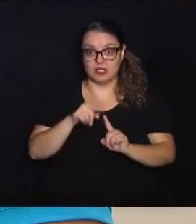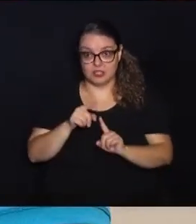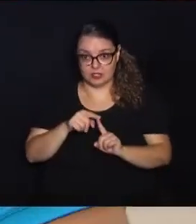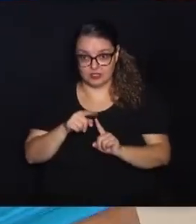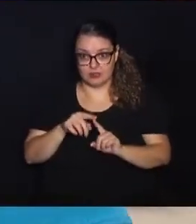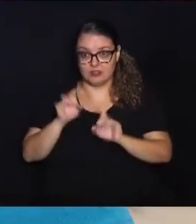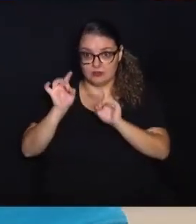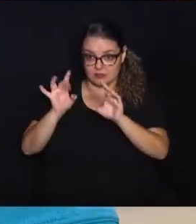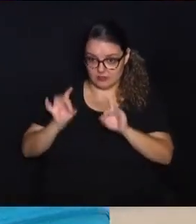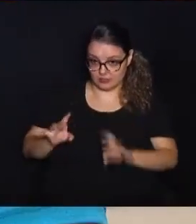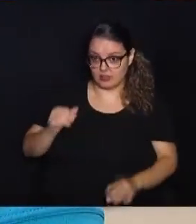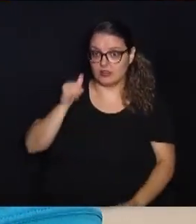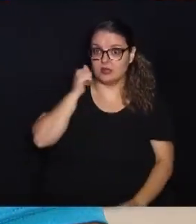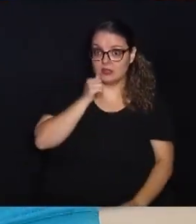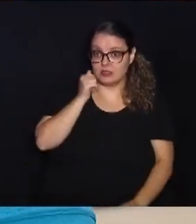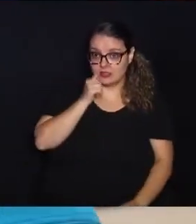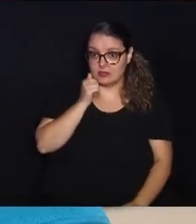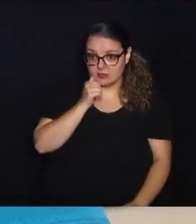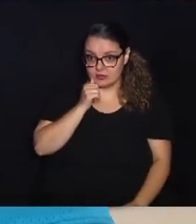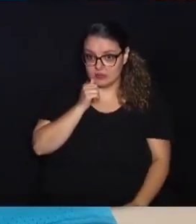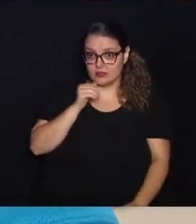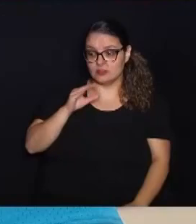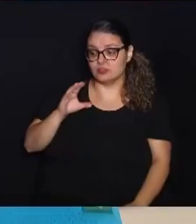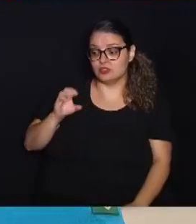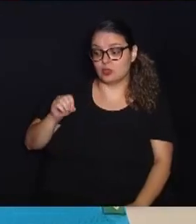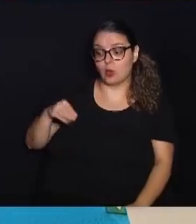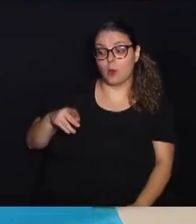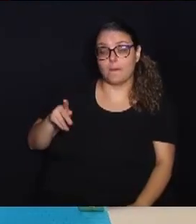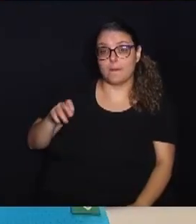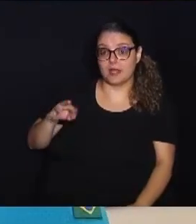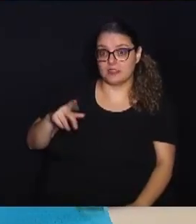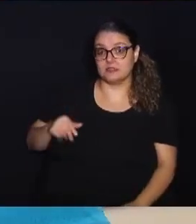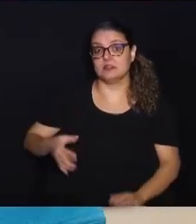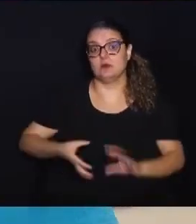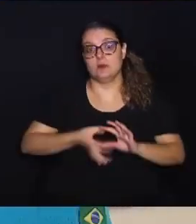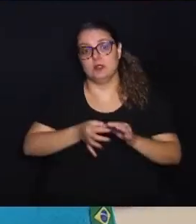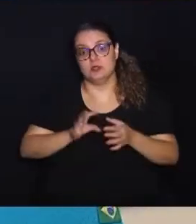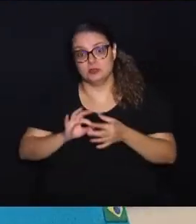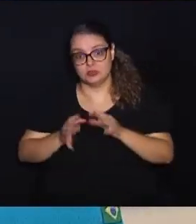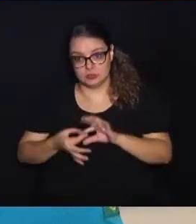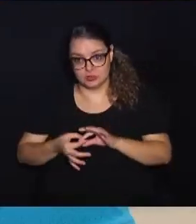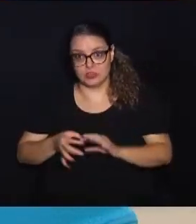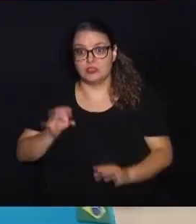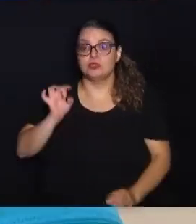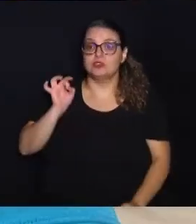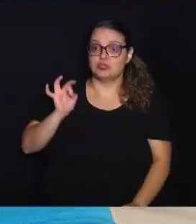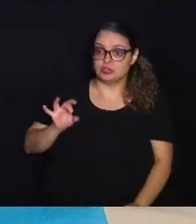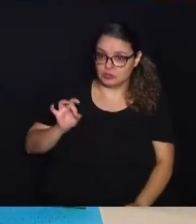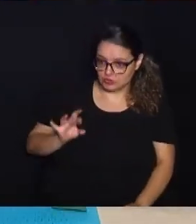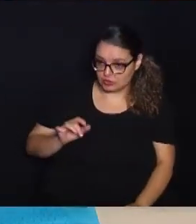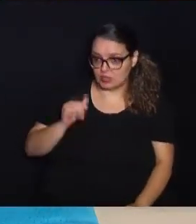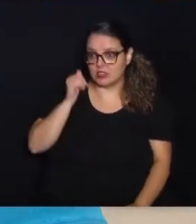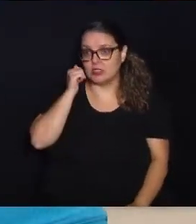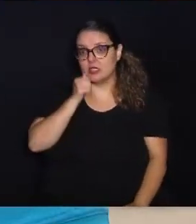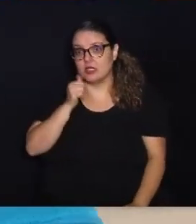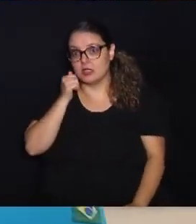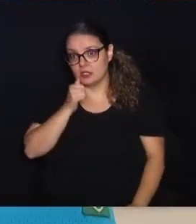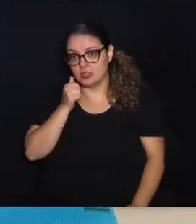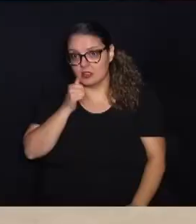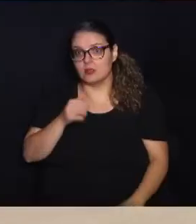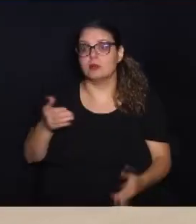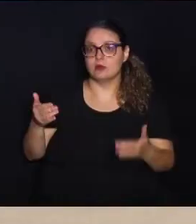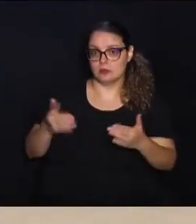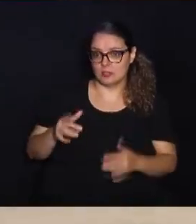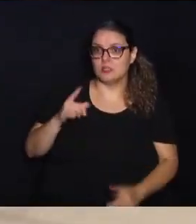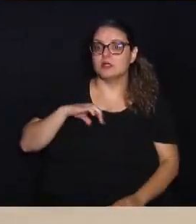mundo uma tendência à ginástica rítmica masculina, mas ela ainda não é oficializada pela Federação Internacional de Ginástica, a